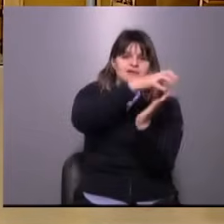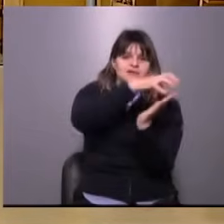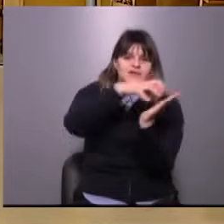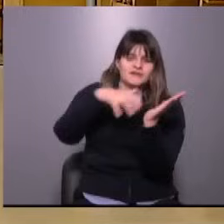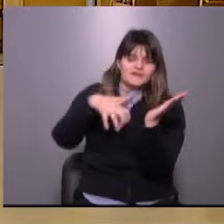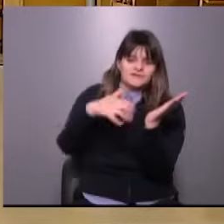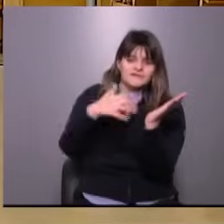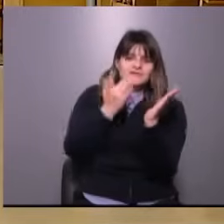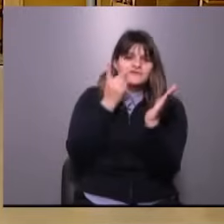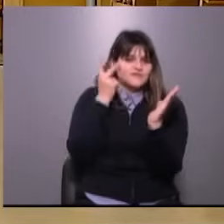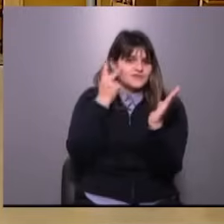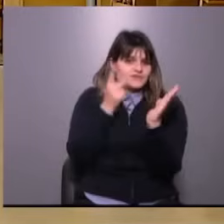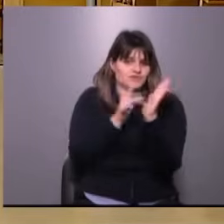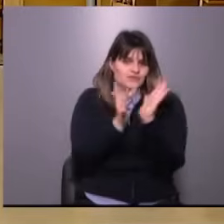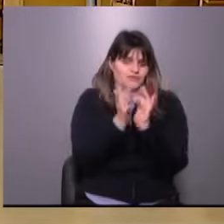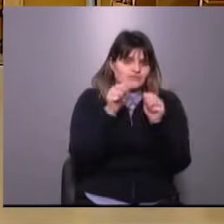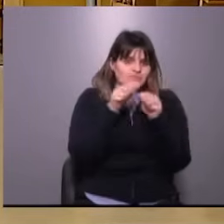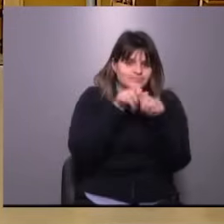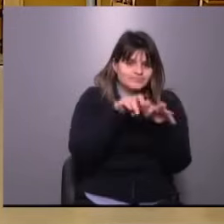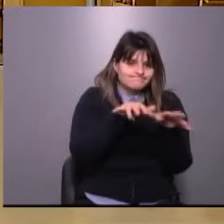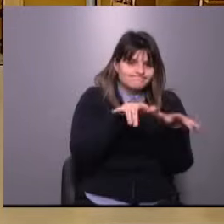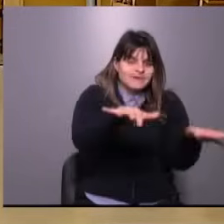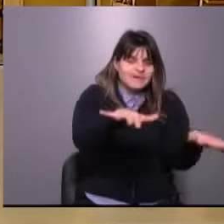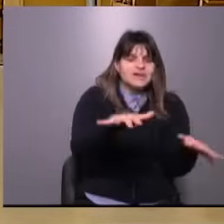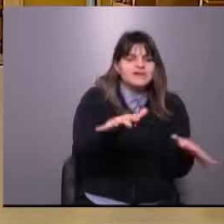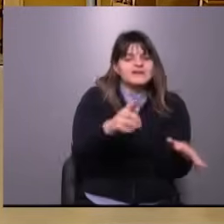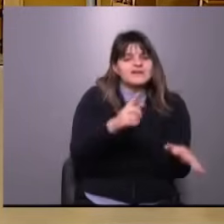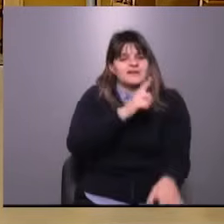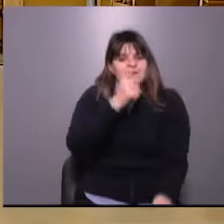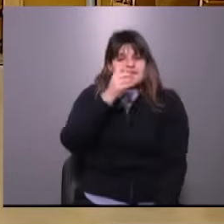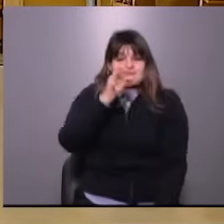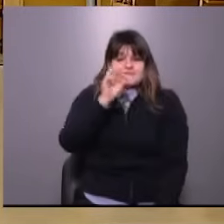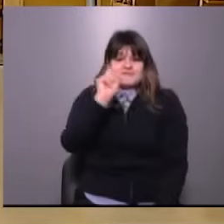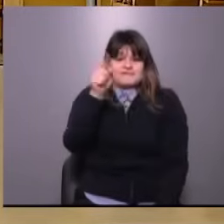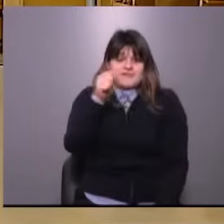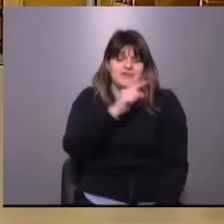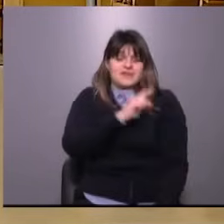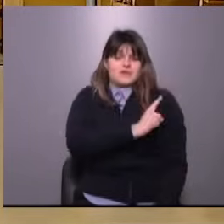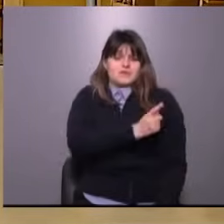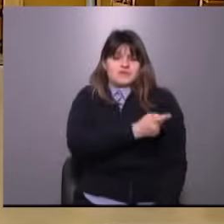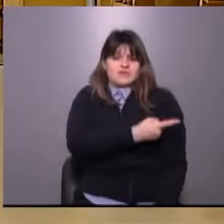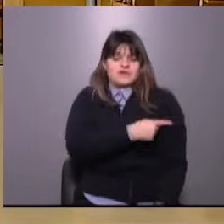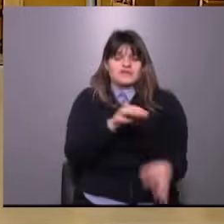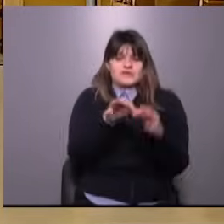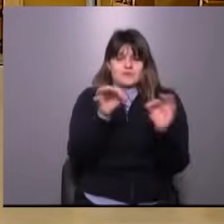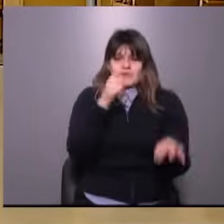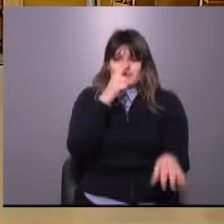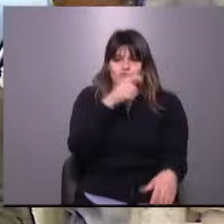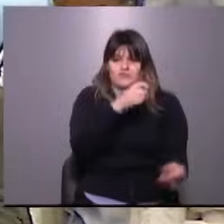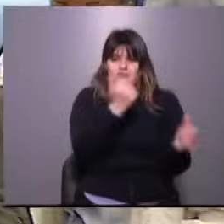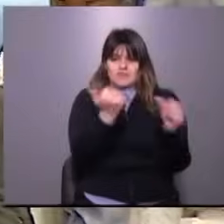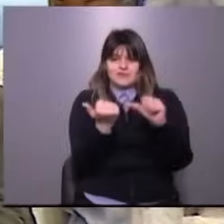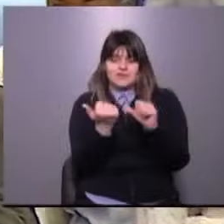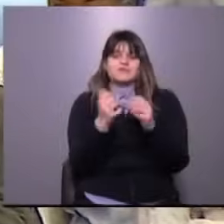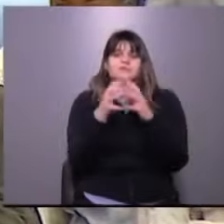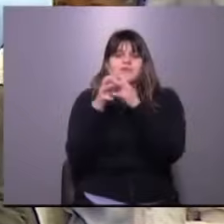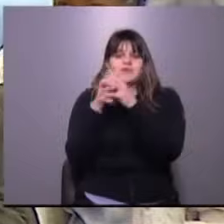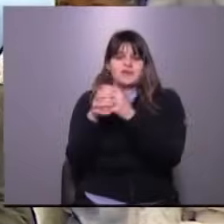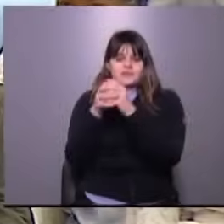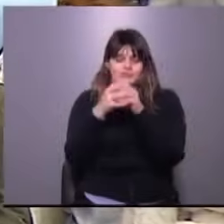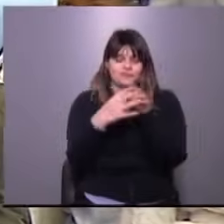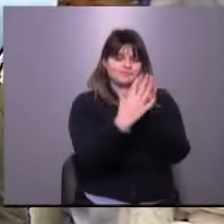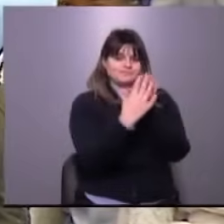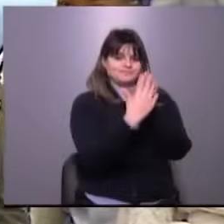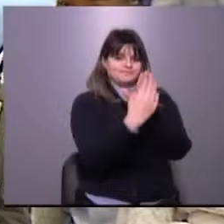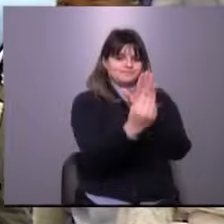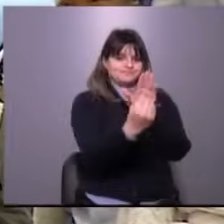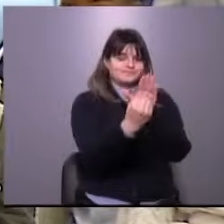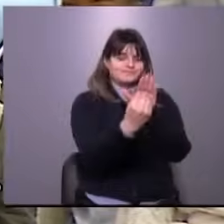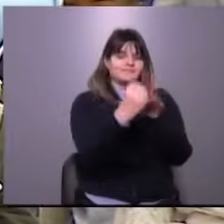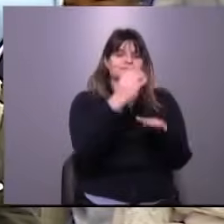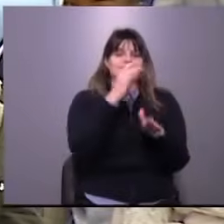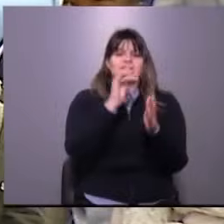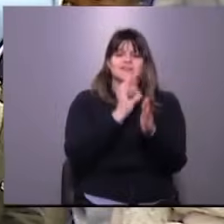anunciam o Evangelho tenham a fé e a coragem de João Batista,